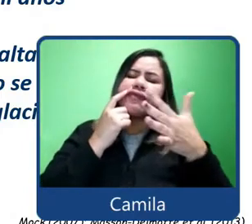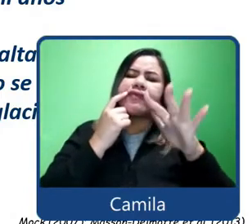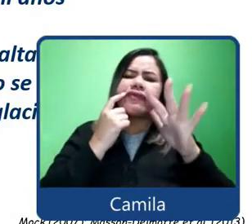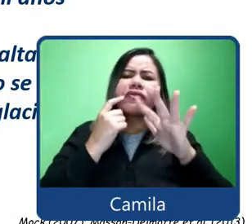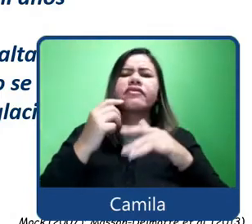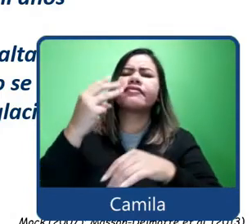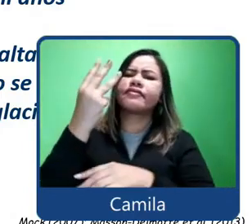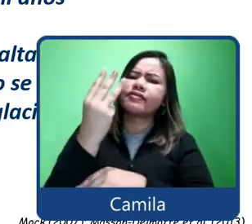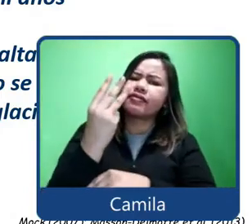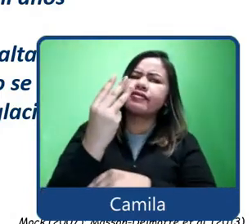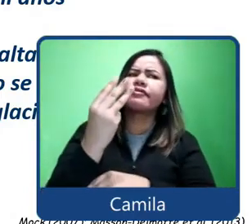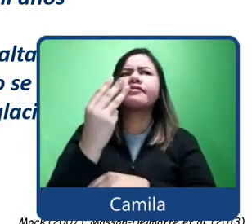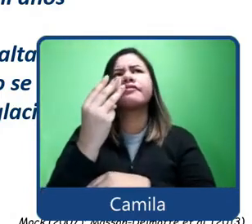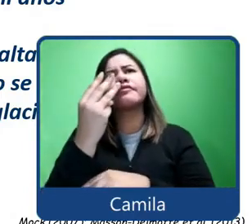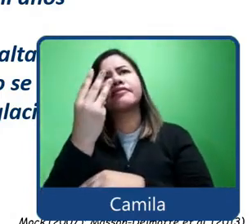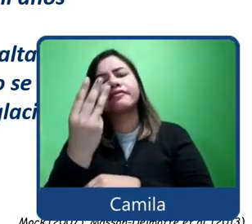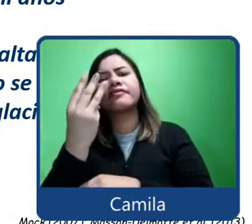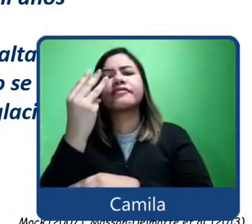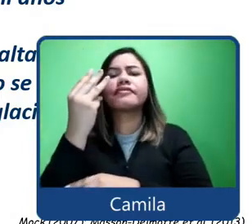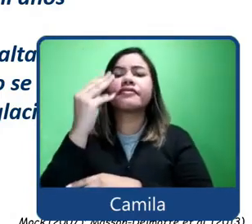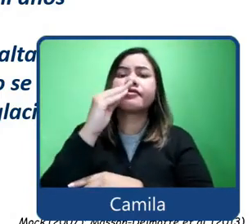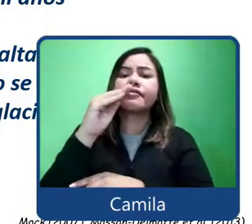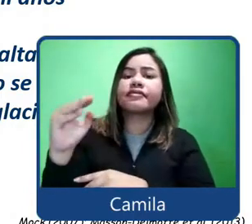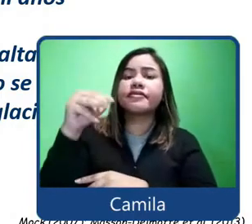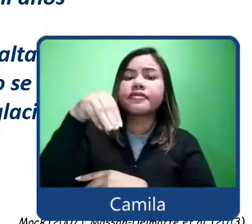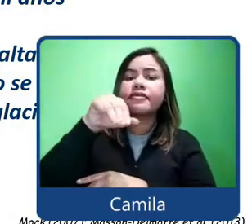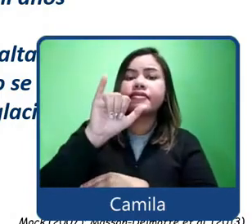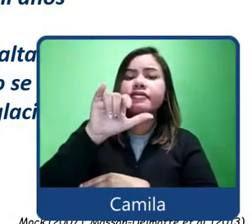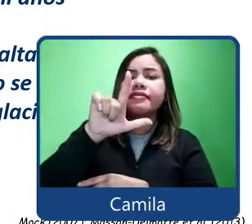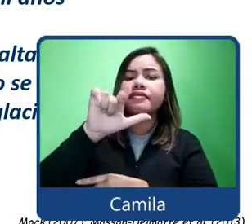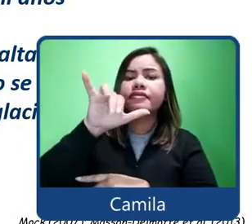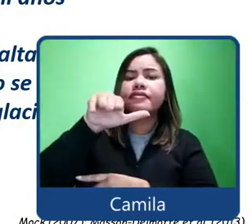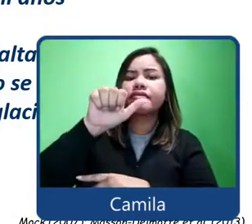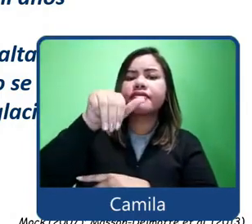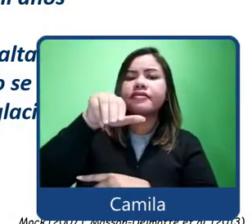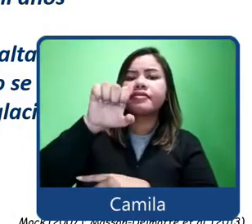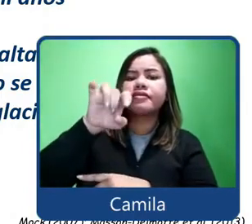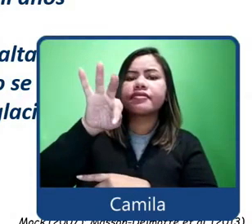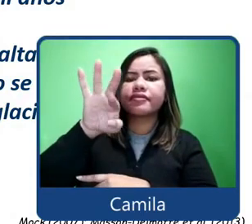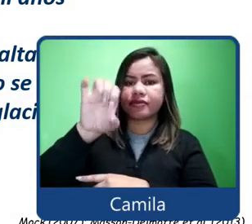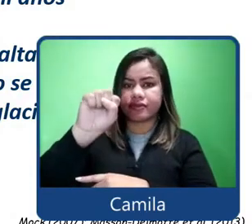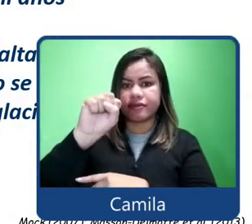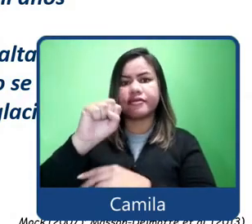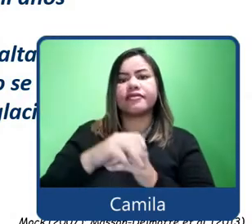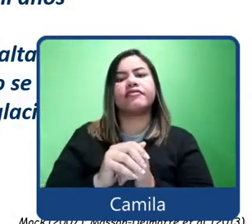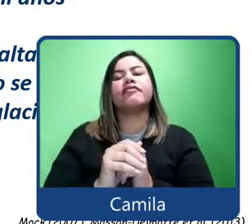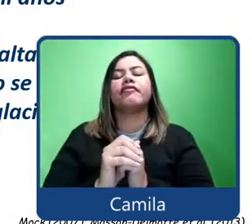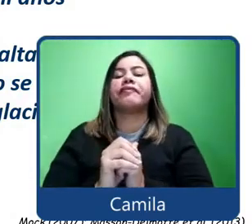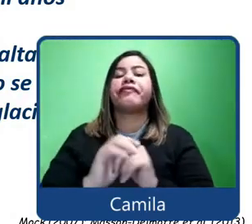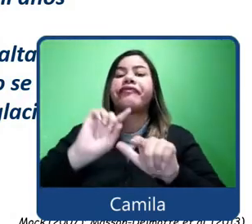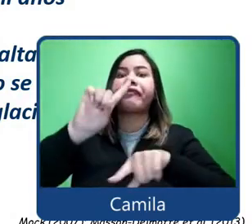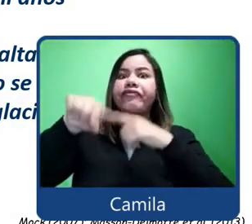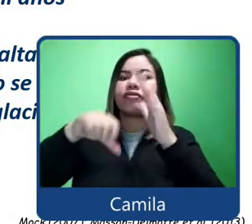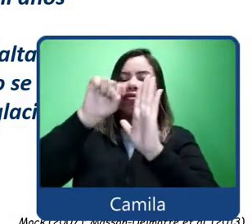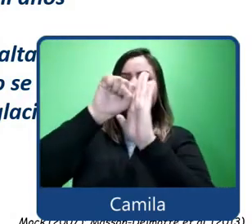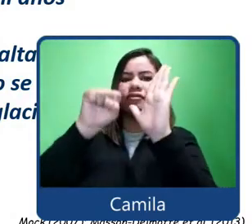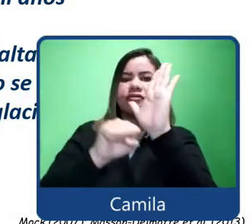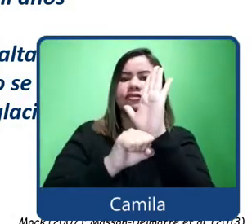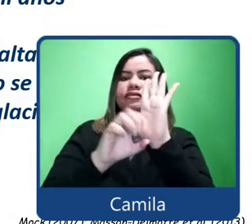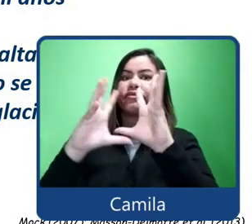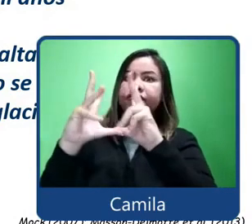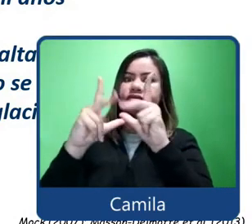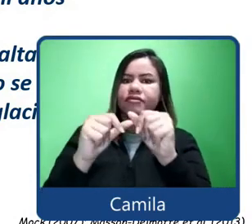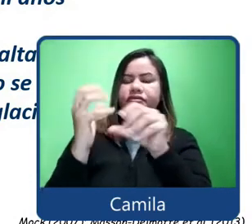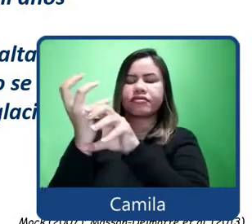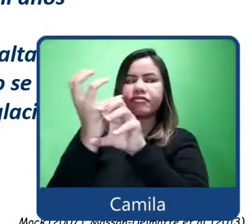ano. Quando consideramos o último século inteiro, temos um valor um pouquinho mais baixo de 2 milímetros por ano. Quando nós